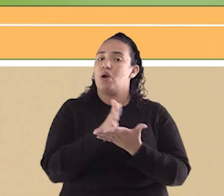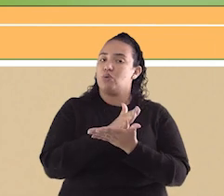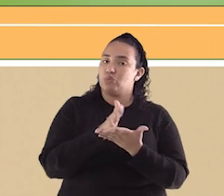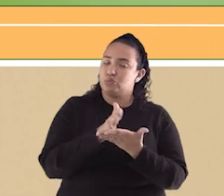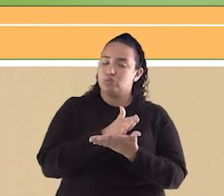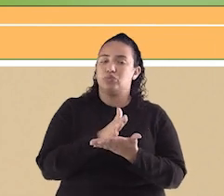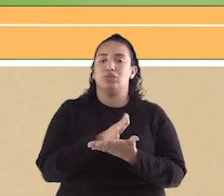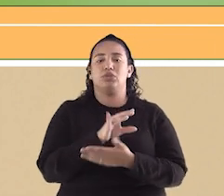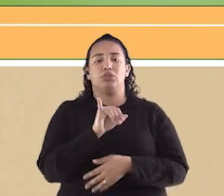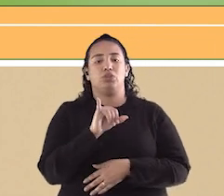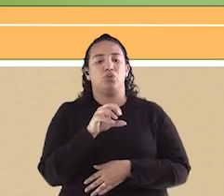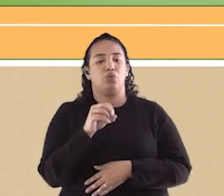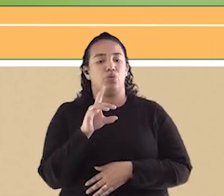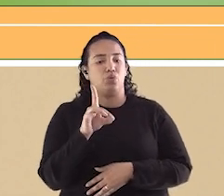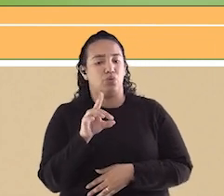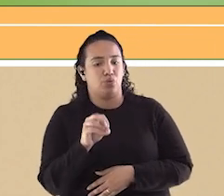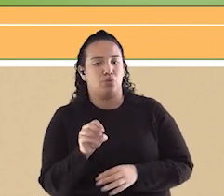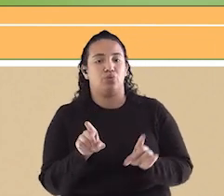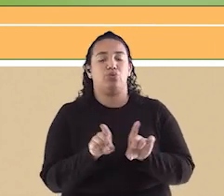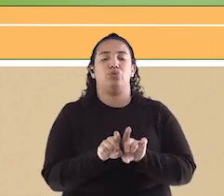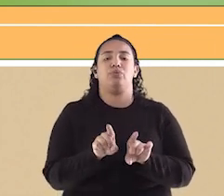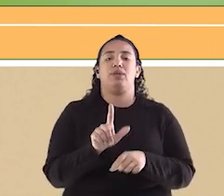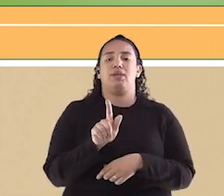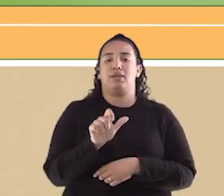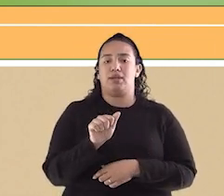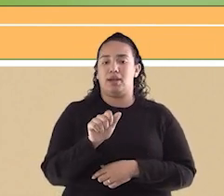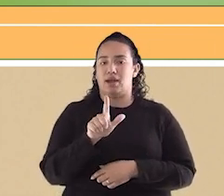e o gálio. O trajeto percorrido por essa